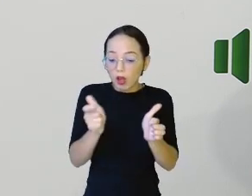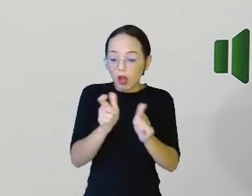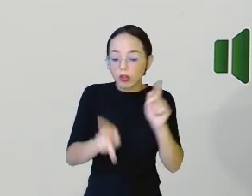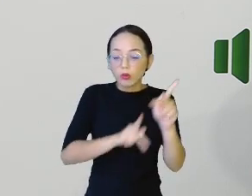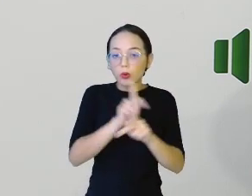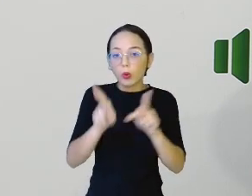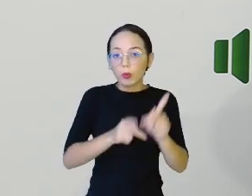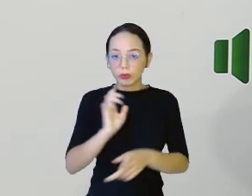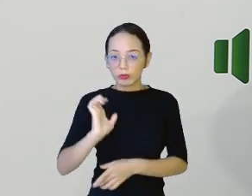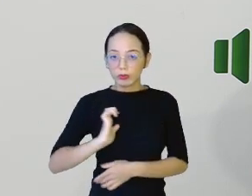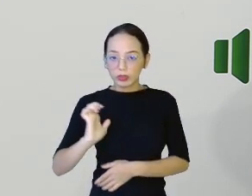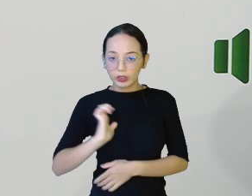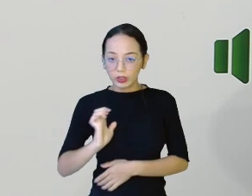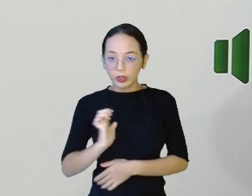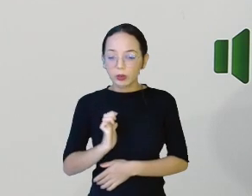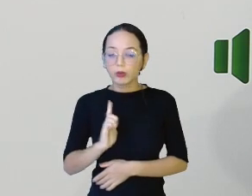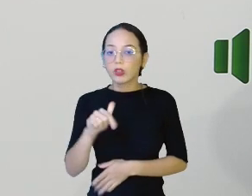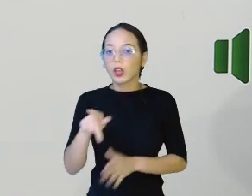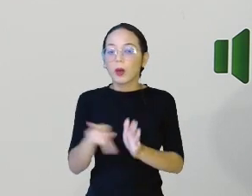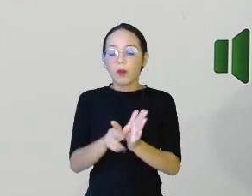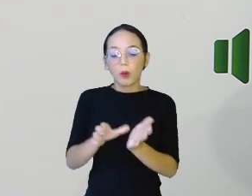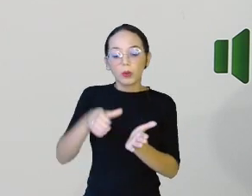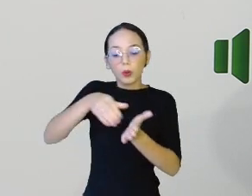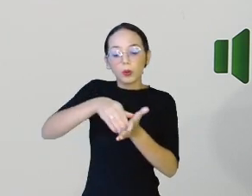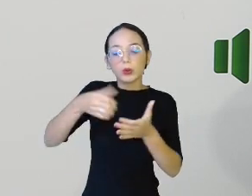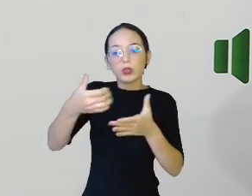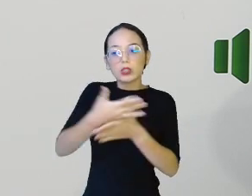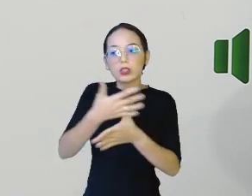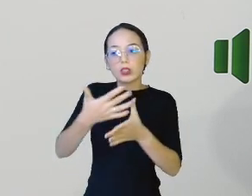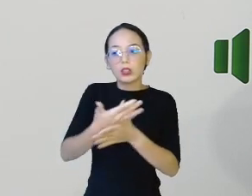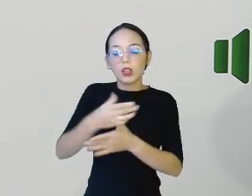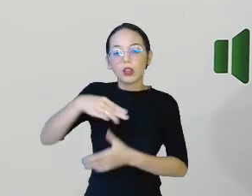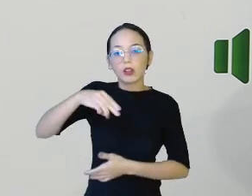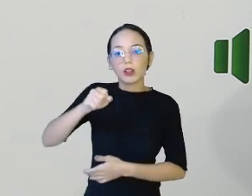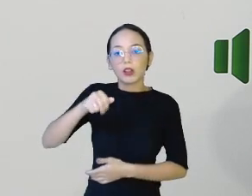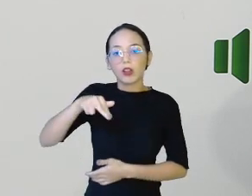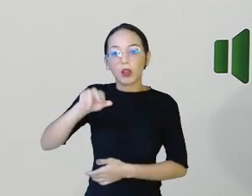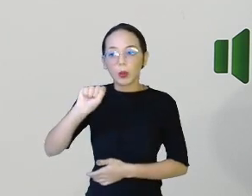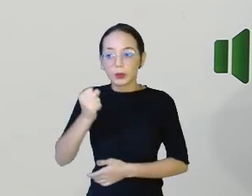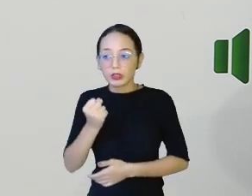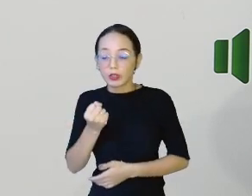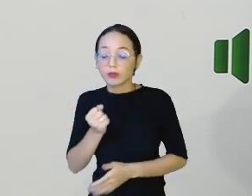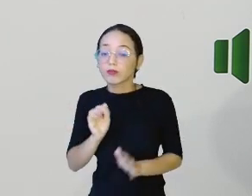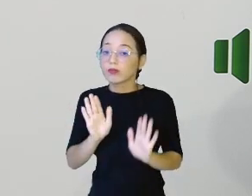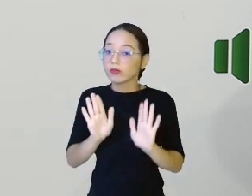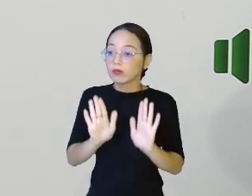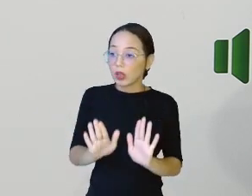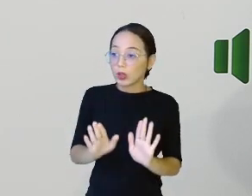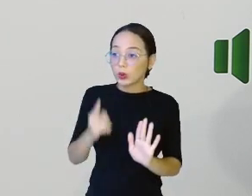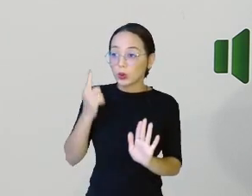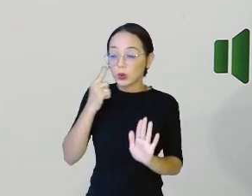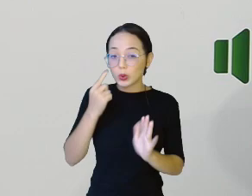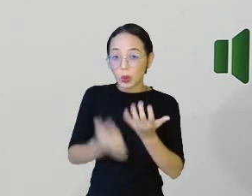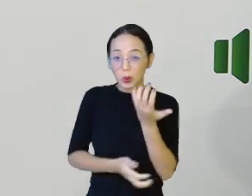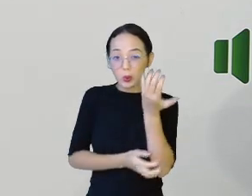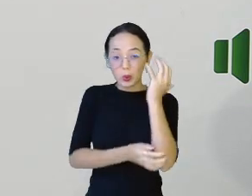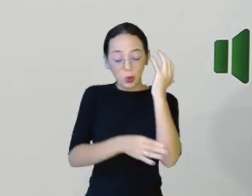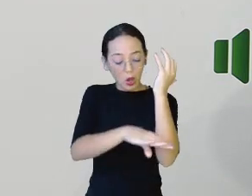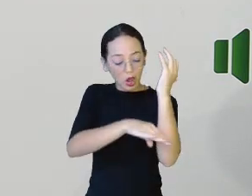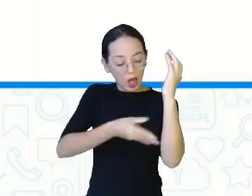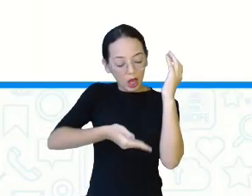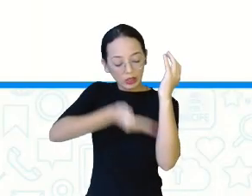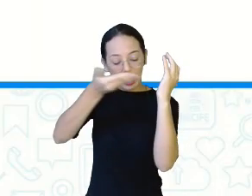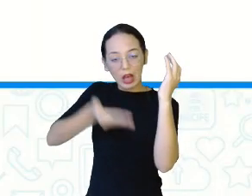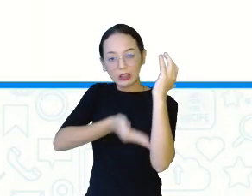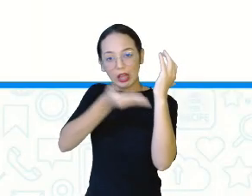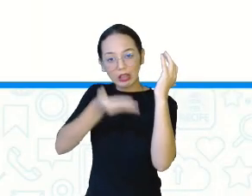grupo de pessoas que se concentrava na cidade de Manaus. Porém, a extração do látex